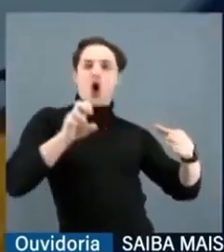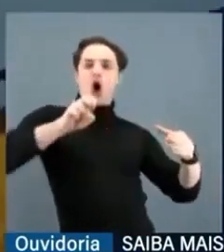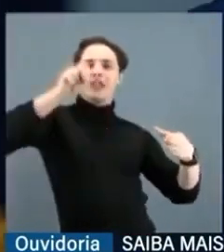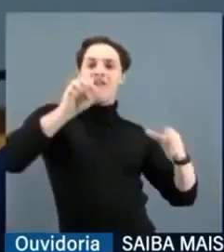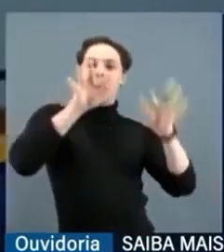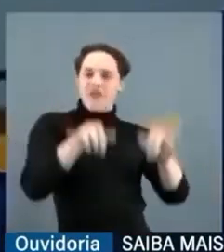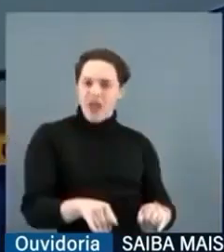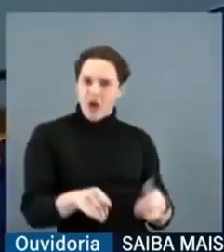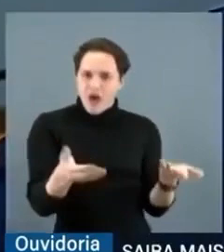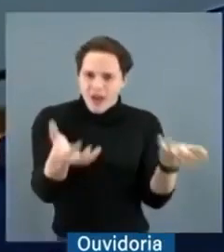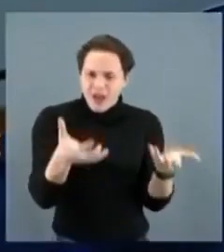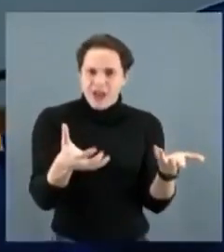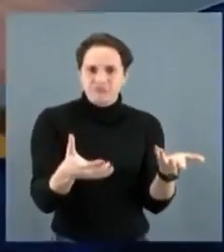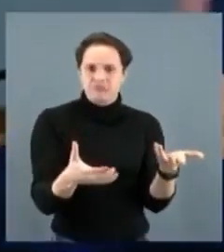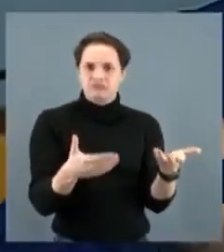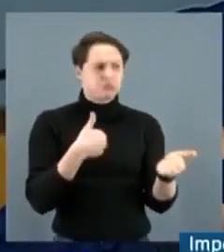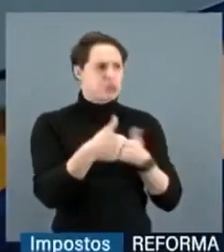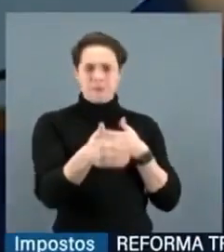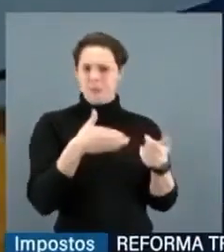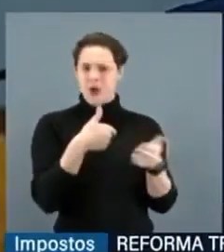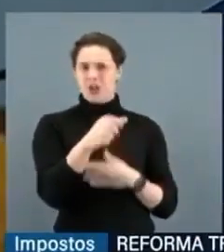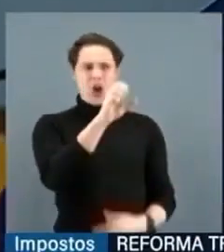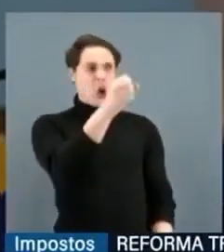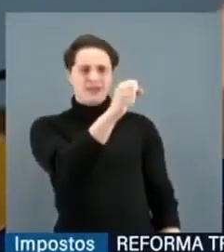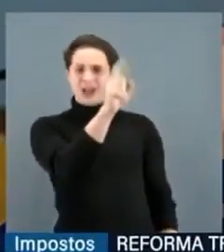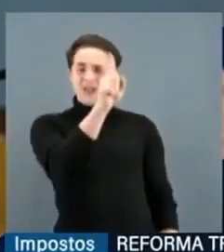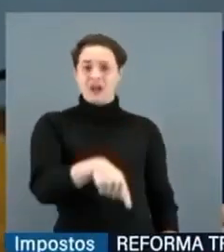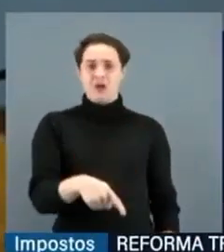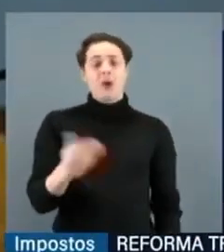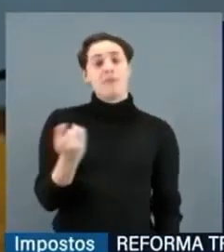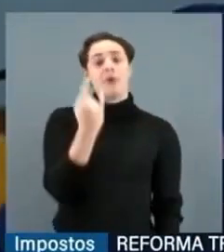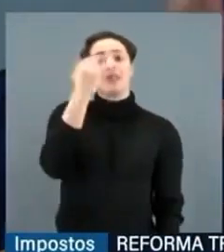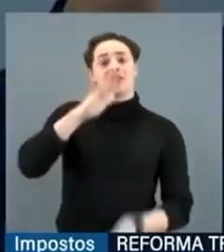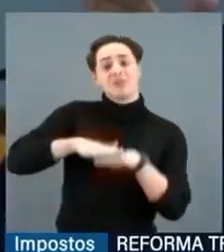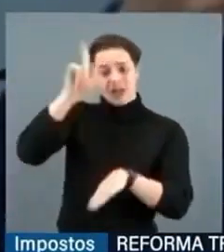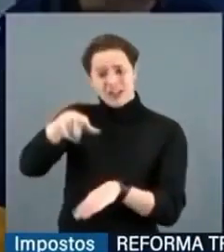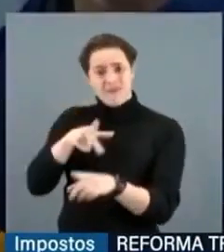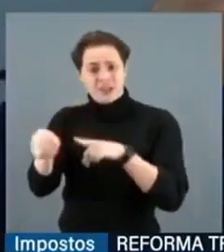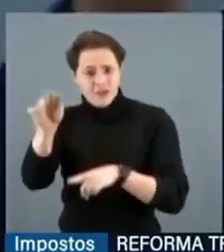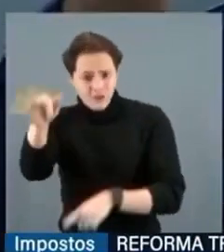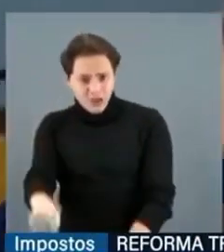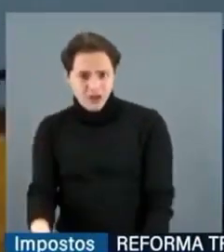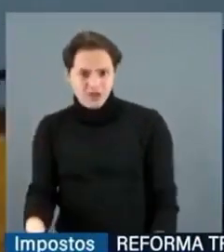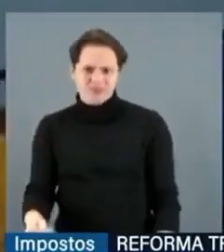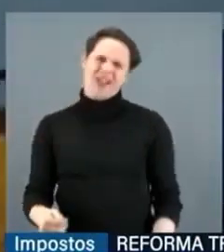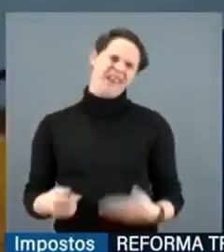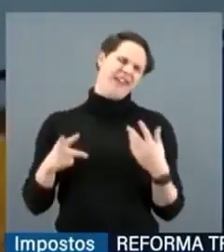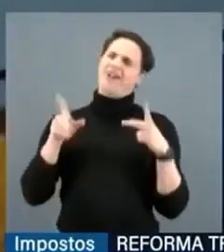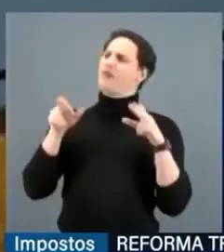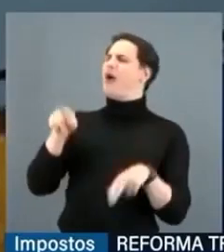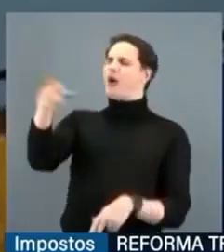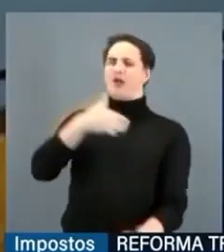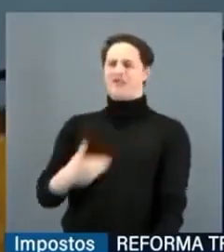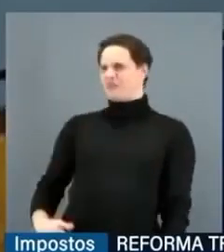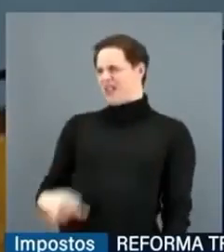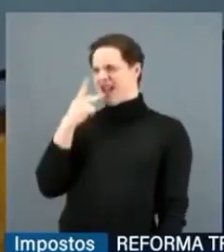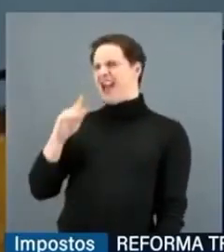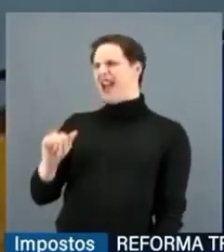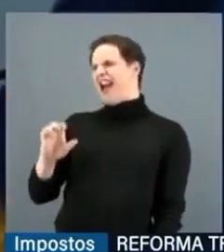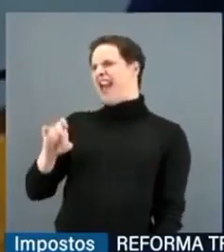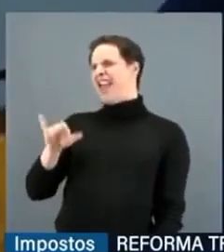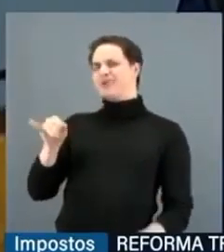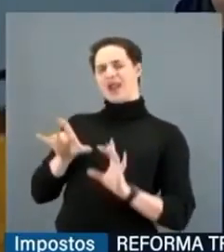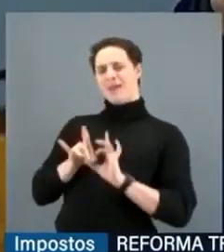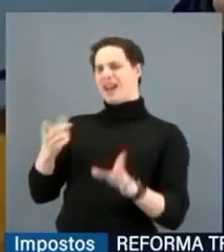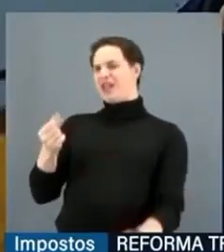oitavas, na quarta, você não quer ser campeão? É igual eu, quando eu fui candidato a senador. O Aécio Neves está liderando pesquisa. Eu peguei e fiz um discurso, falei assim, manda vir.